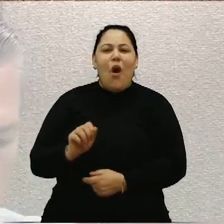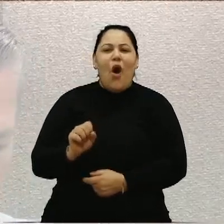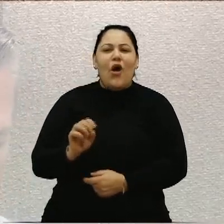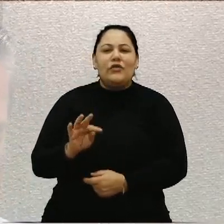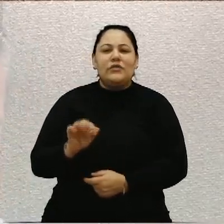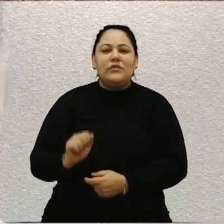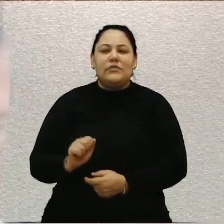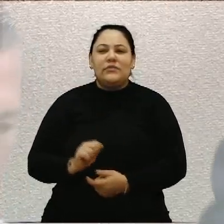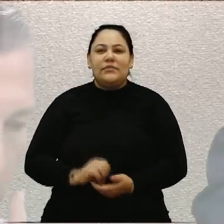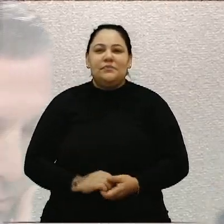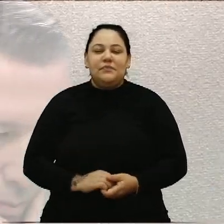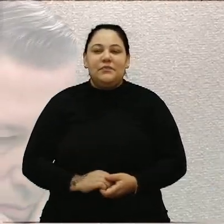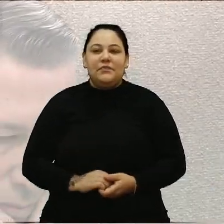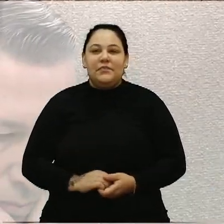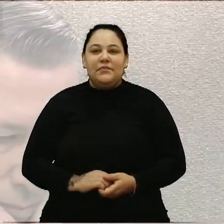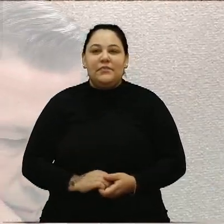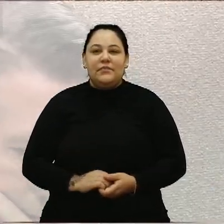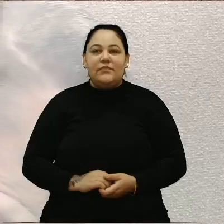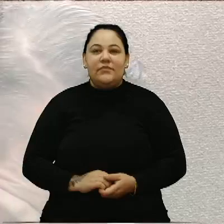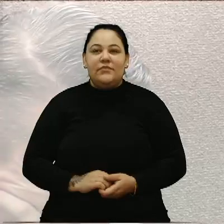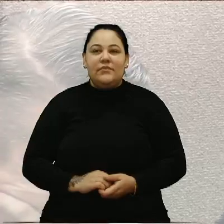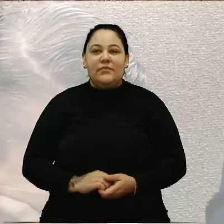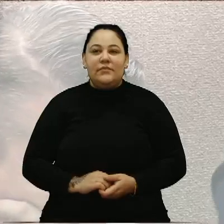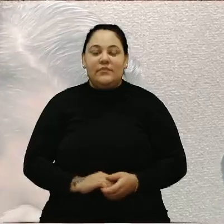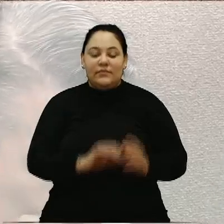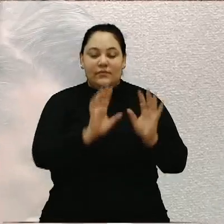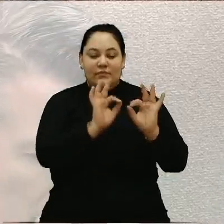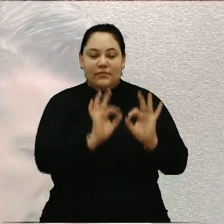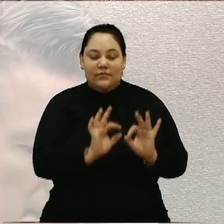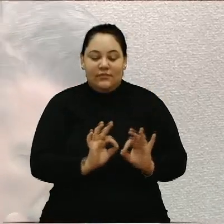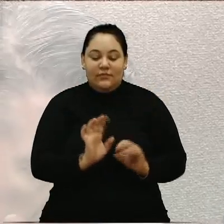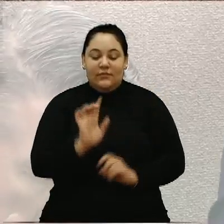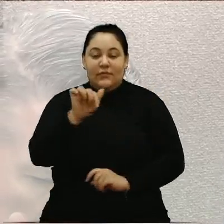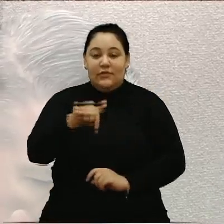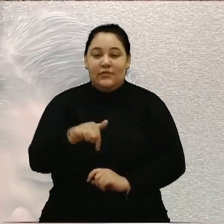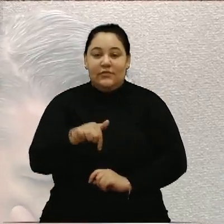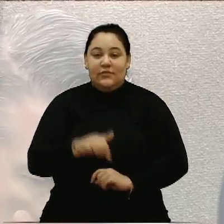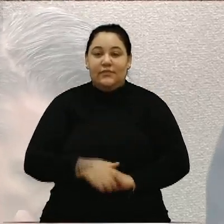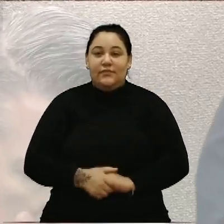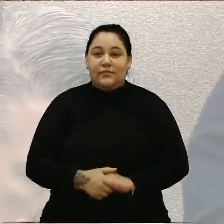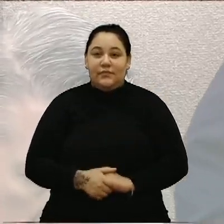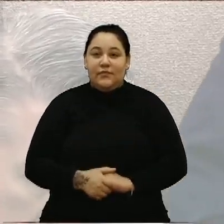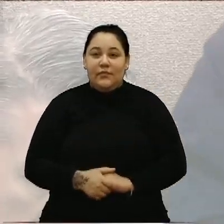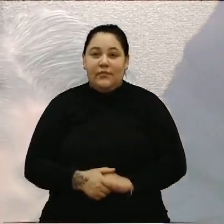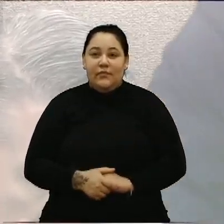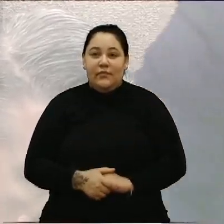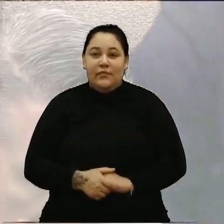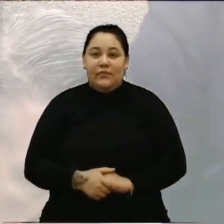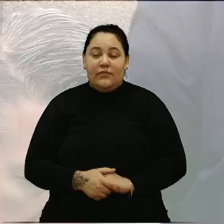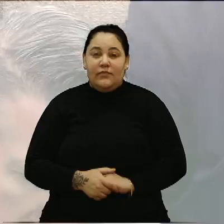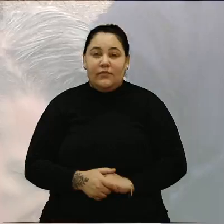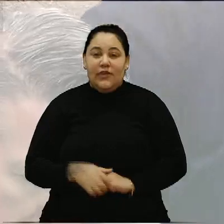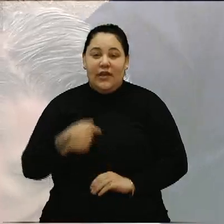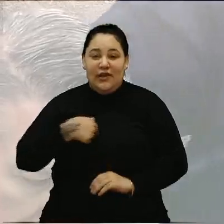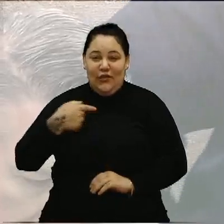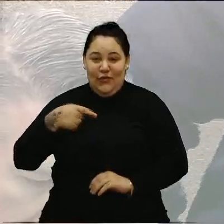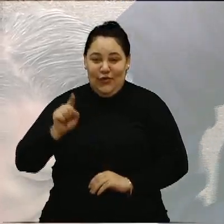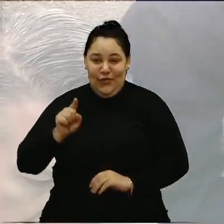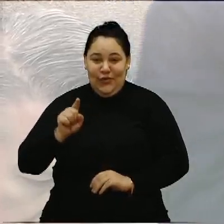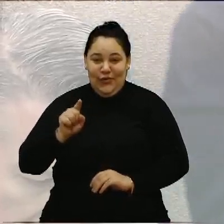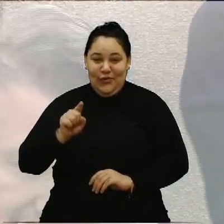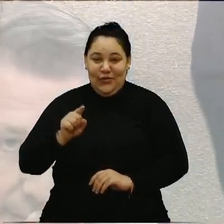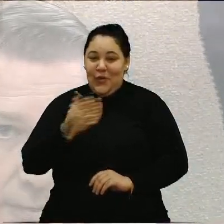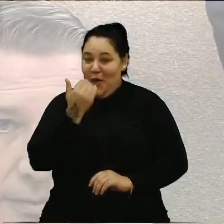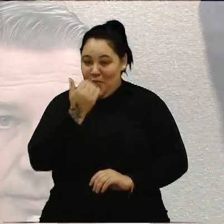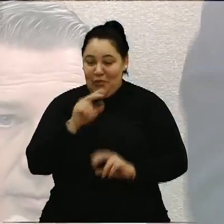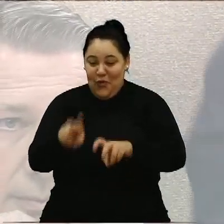A questão aqui, eu aposto quando eu vou no almoço, aqueles de colônia, tenho o rifão, daí eu compro,